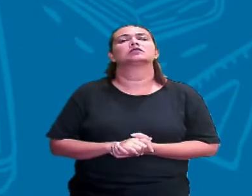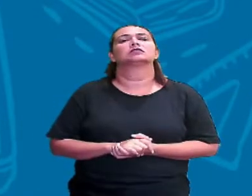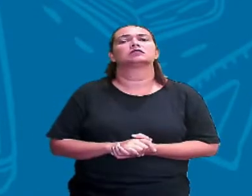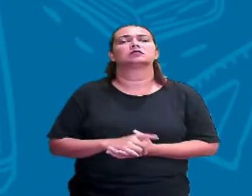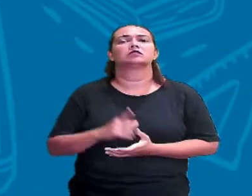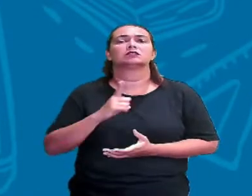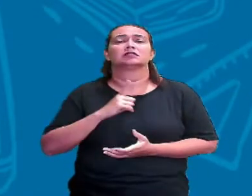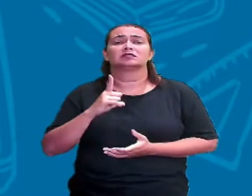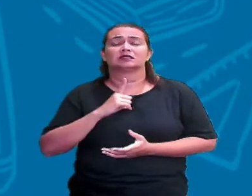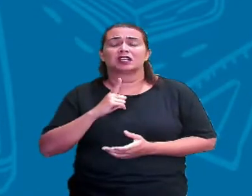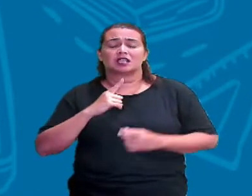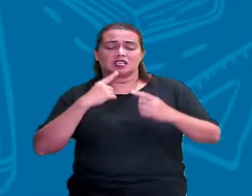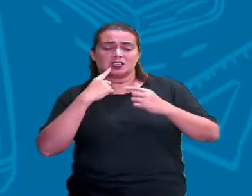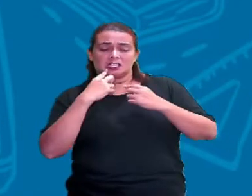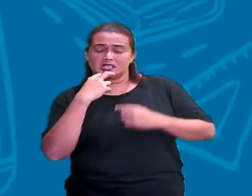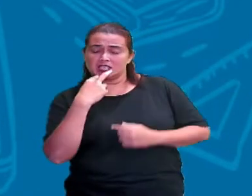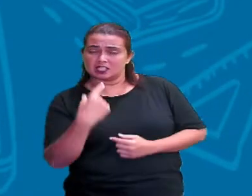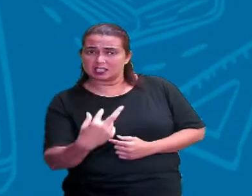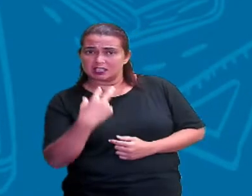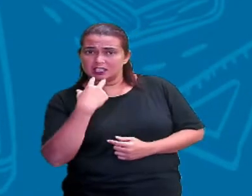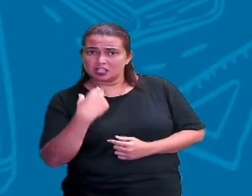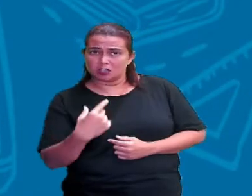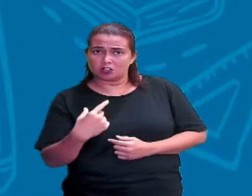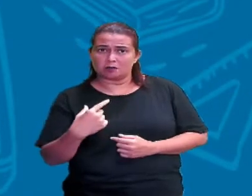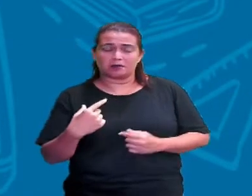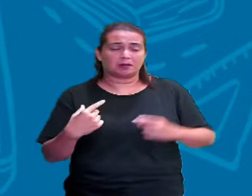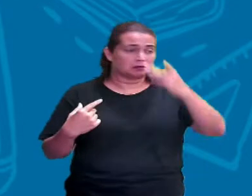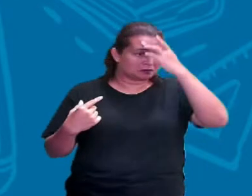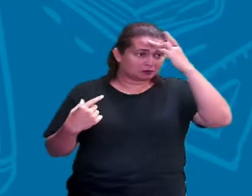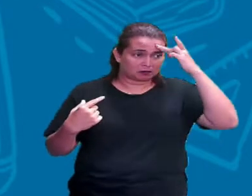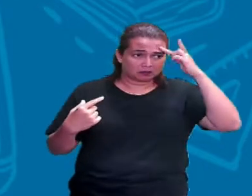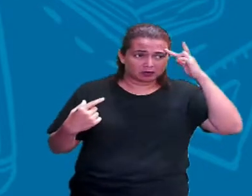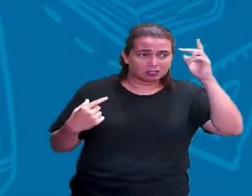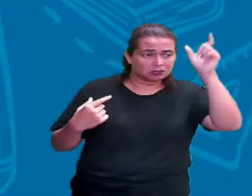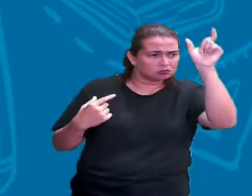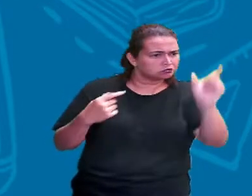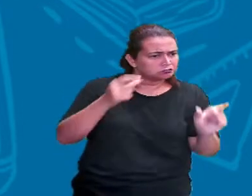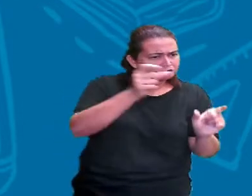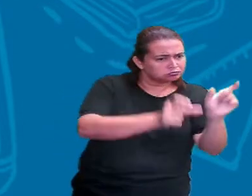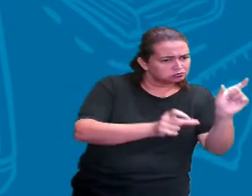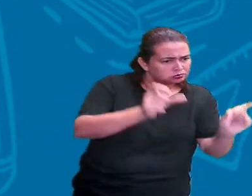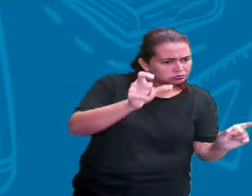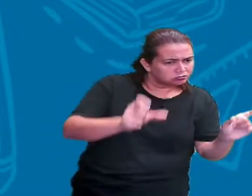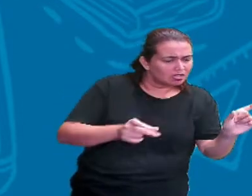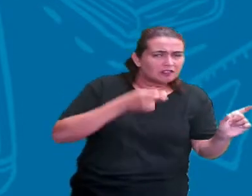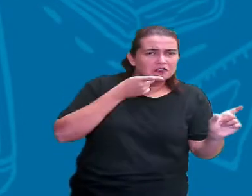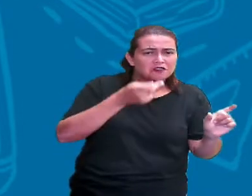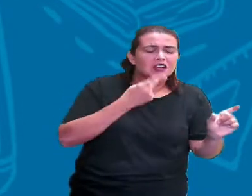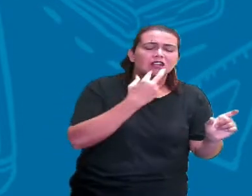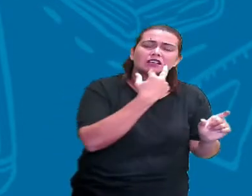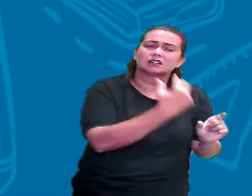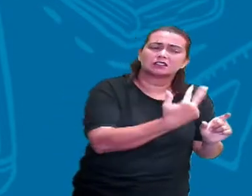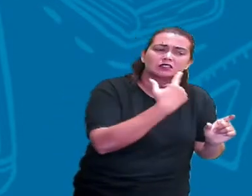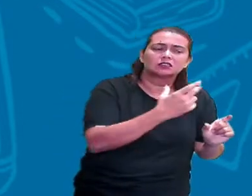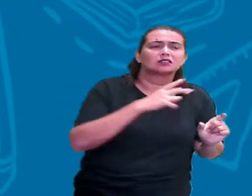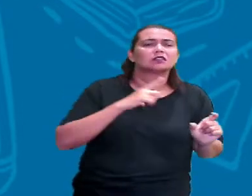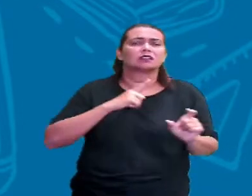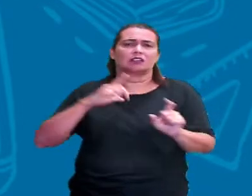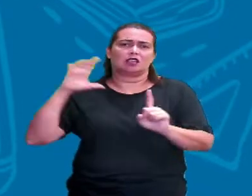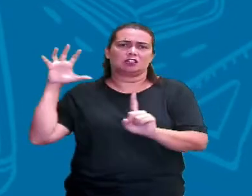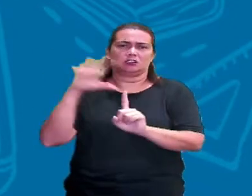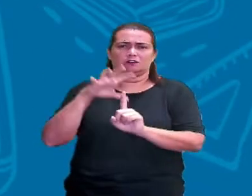seus falantes, que acabam transformando sua língua ao longo do tempo e do espaço. Então, esse fenômeno